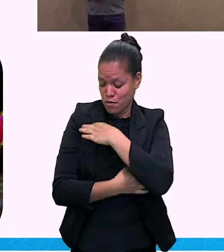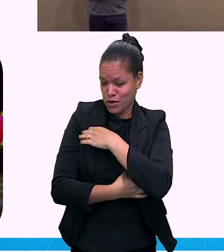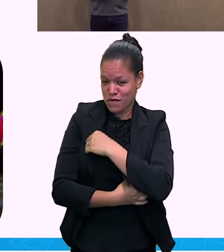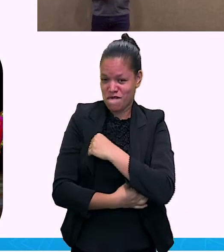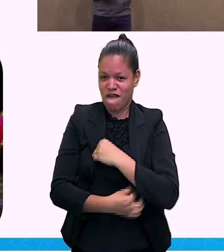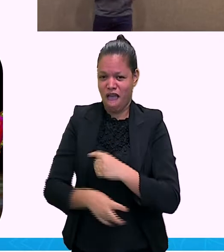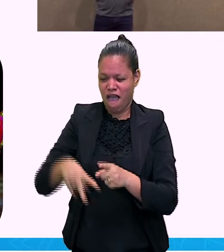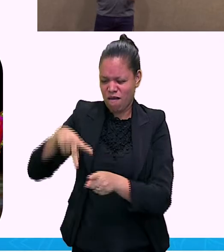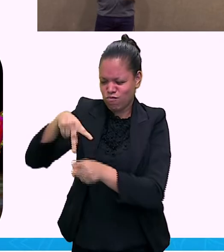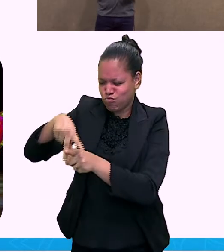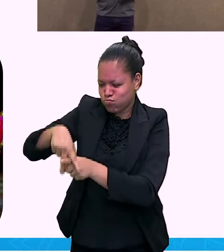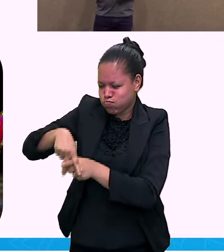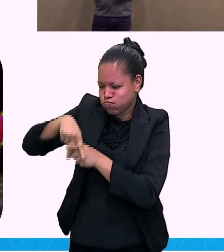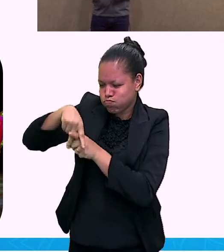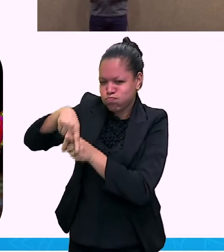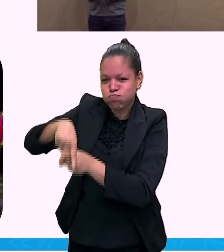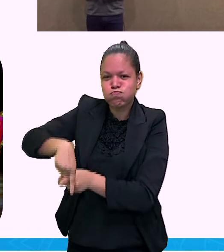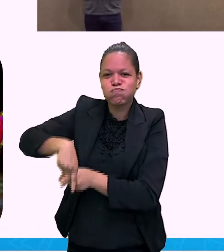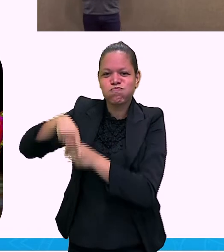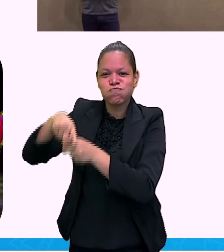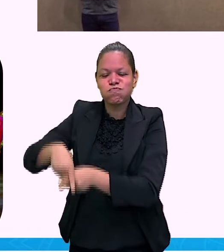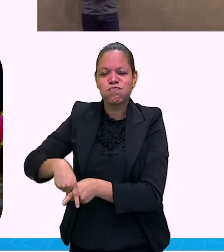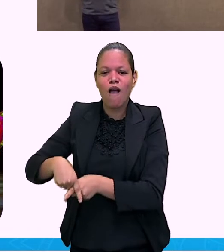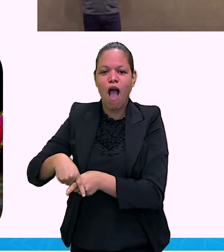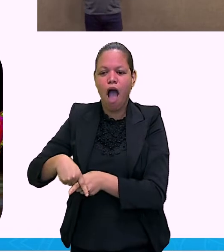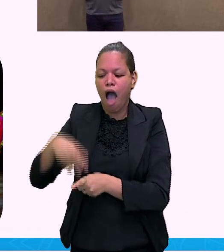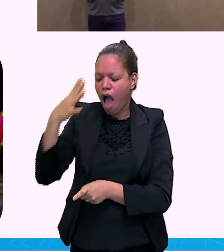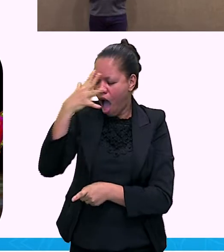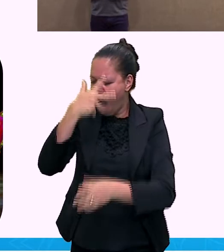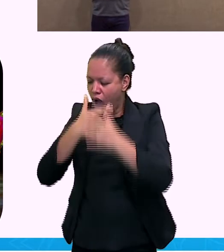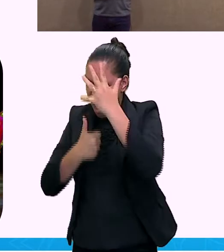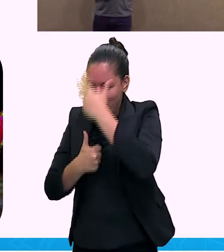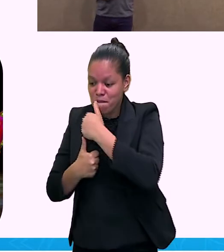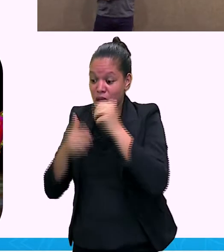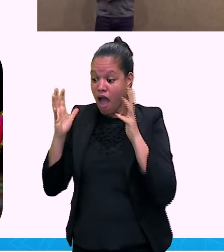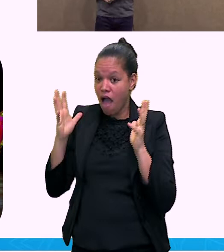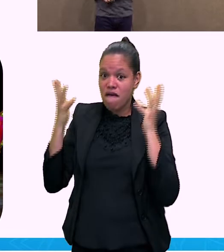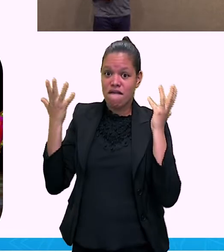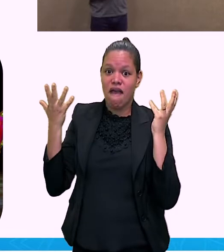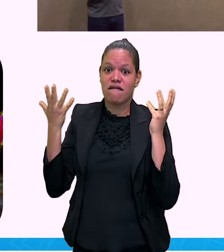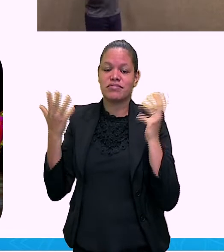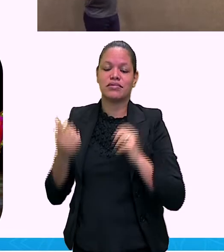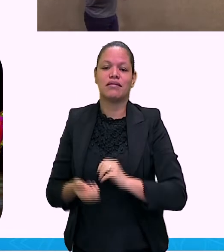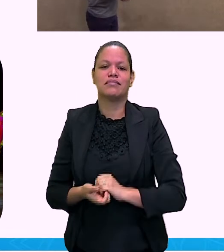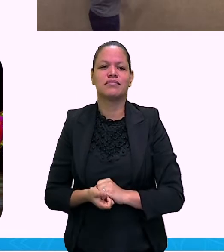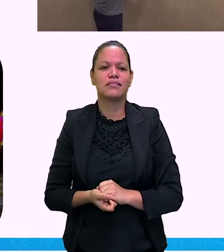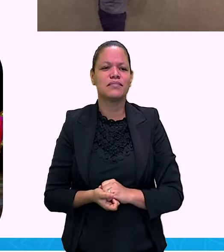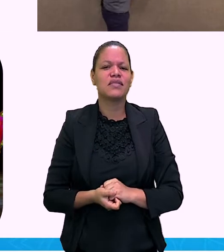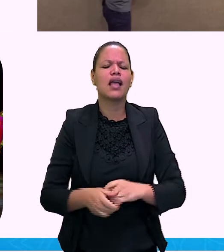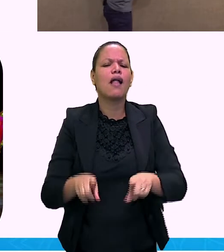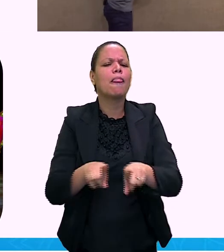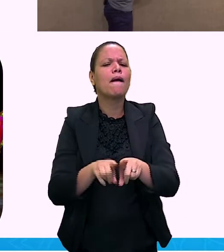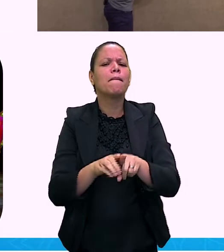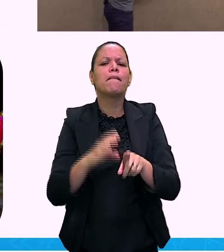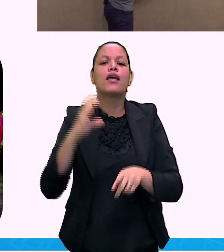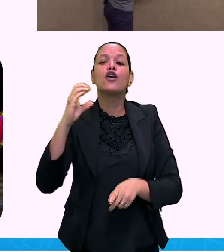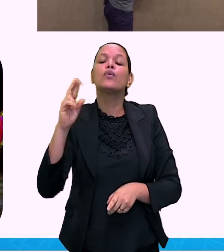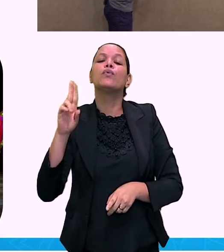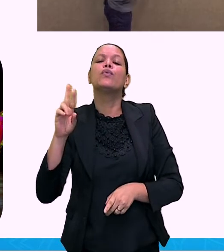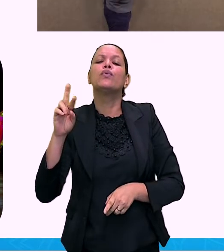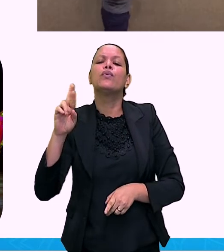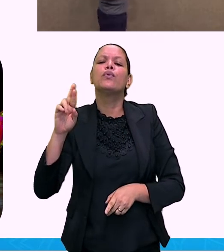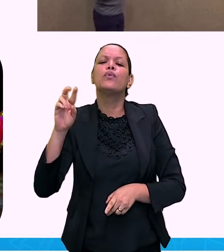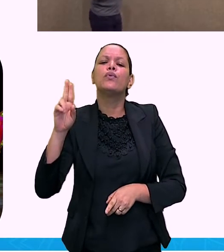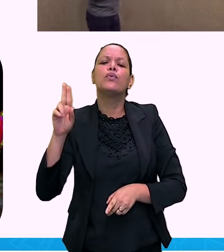fazem competições de melhores fantasias, e é uma festa muito grande e bonita do Centro-Oeste. E o cururu, que é uma dança